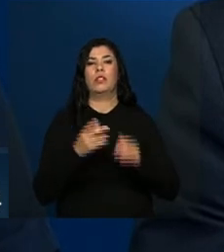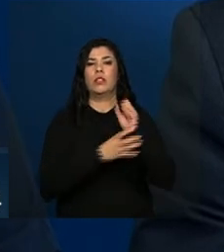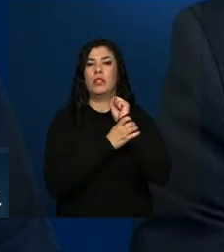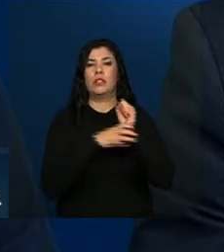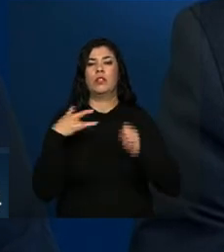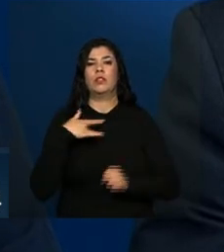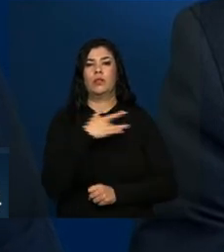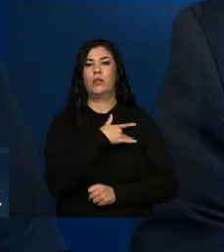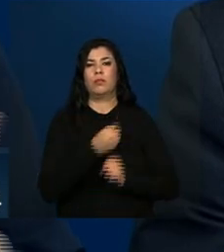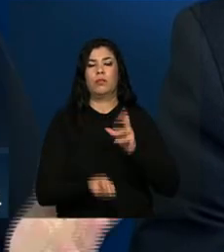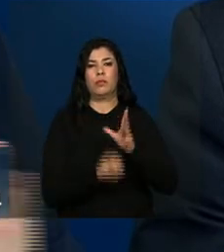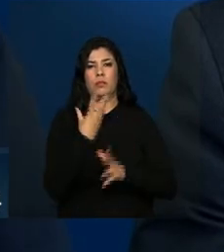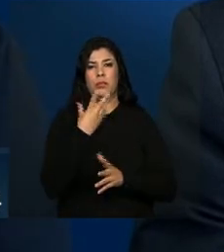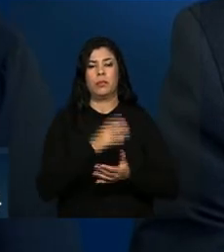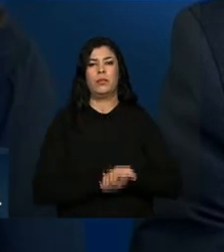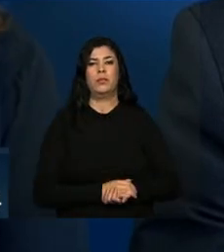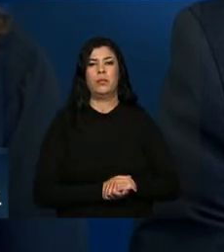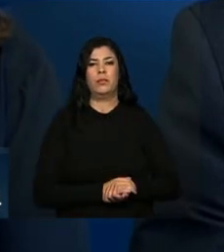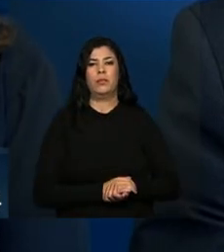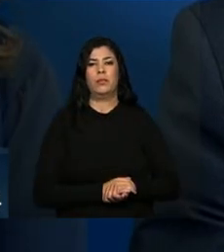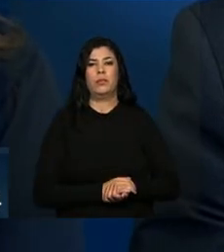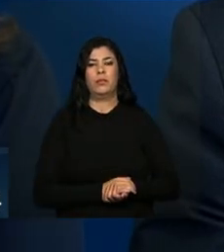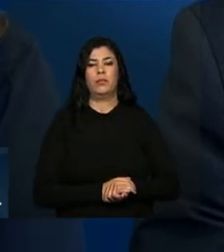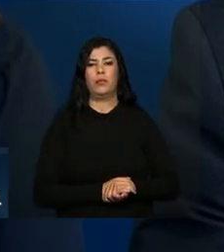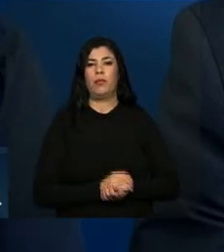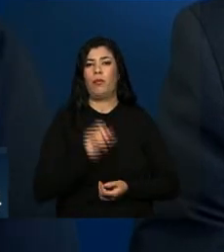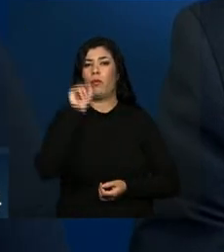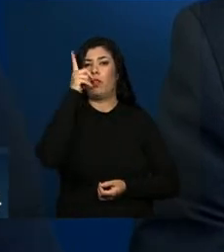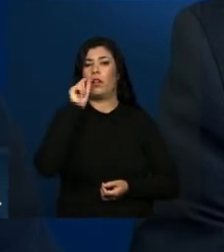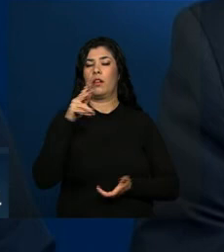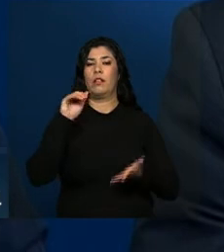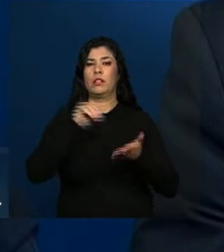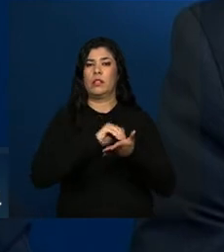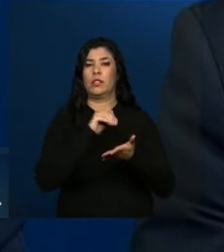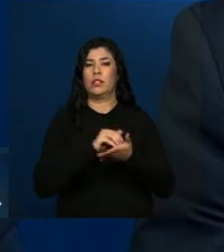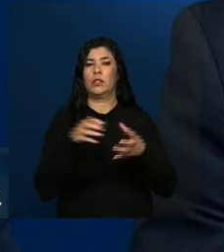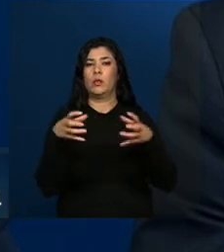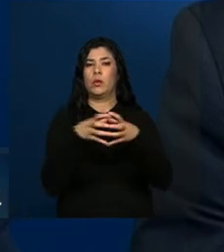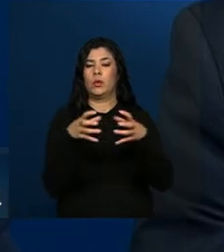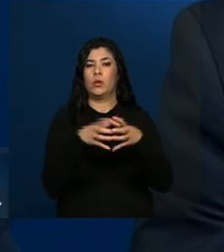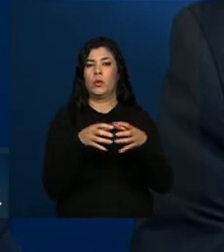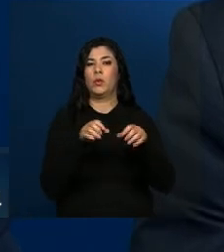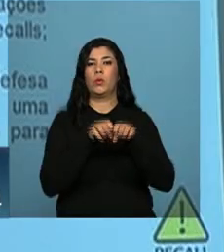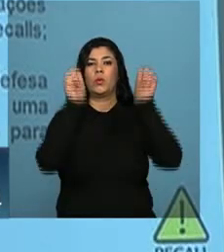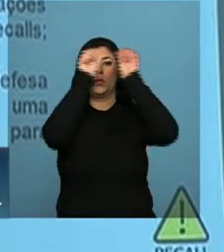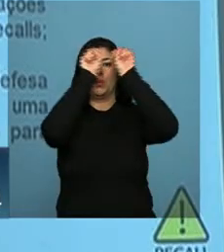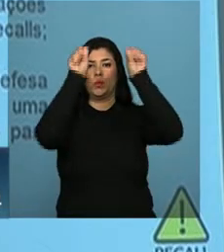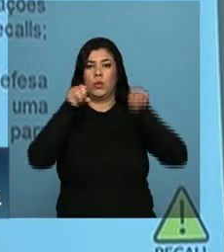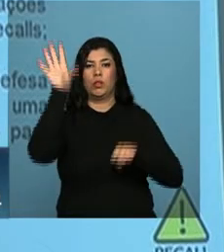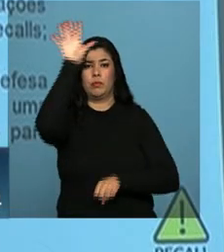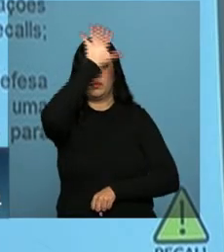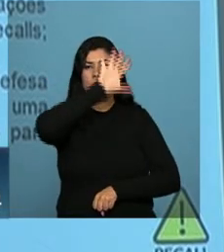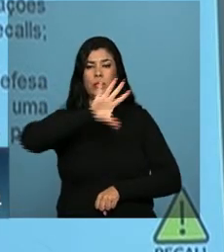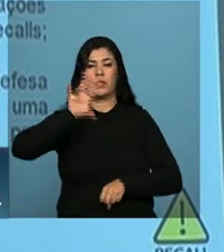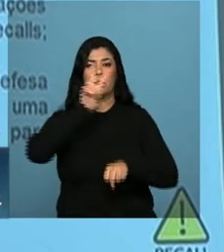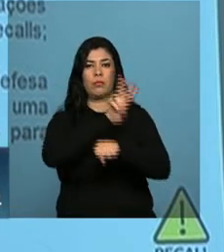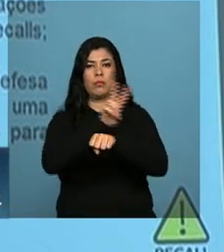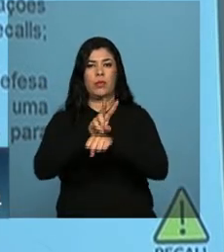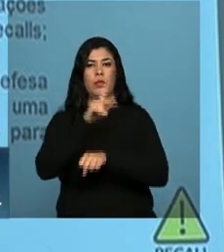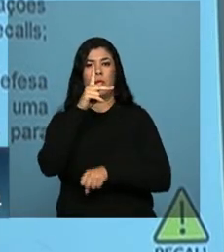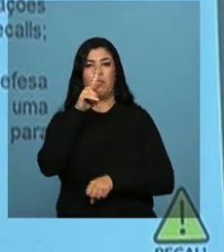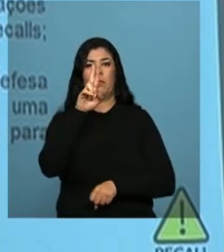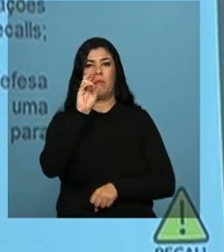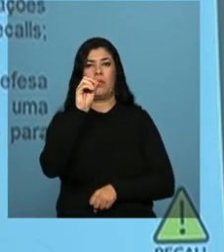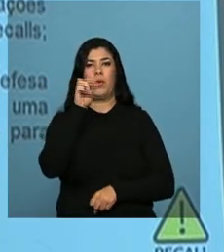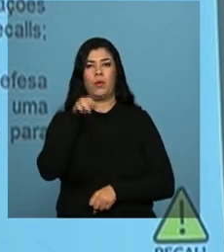a segurança de produtos claro que a secretaria em conjunto com o Sistema Nacional de Defesa do Consumidor os